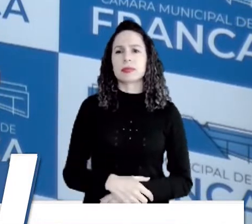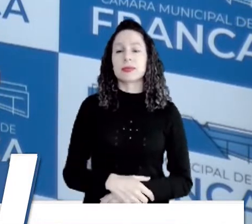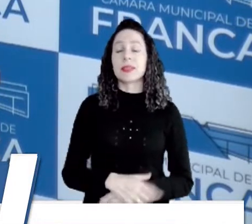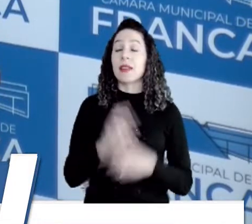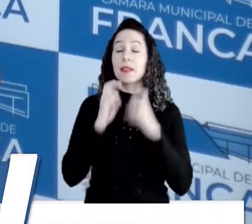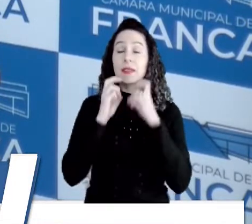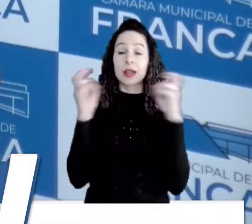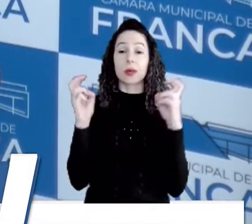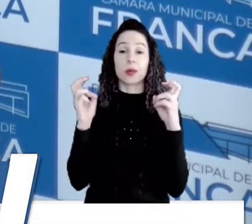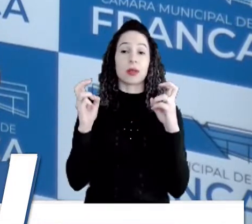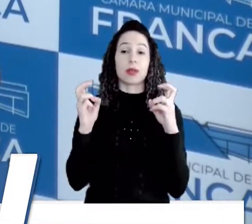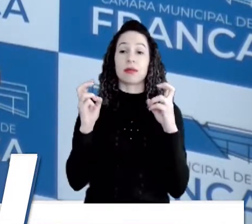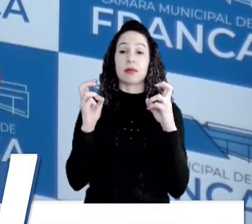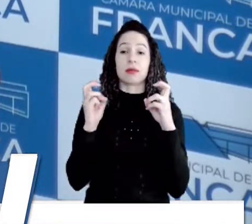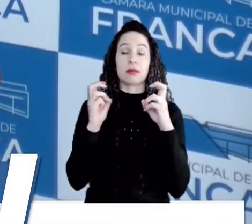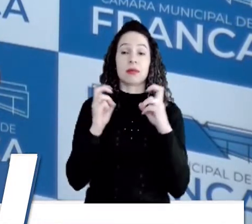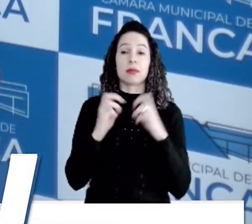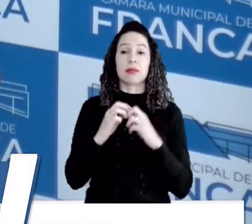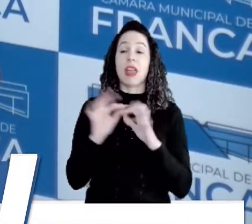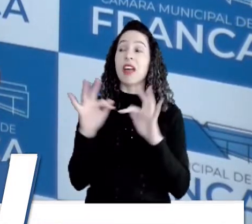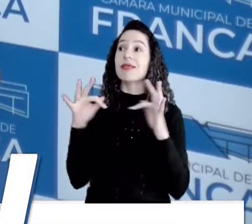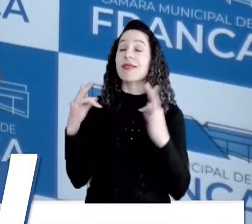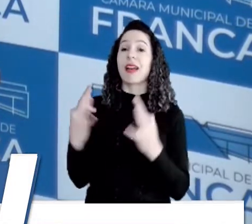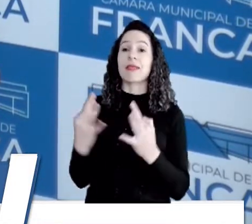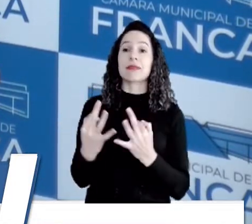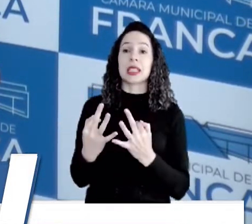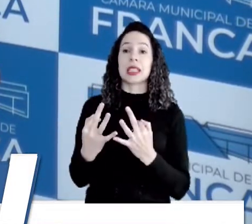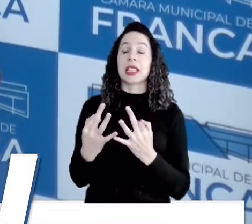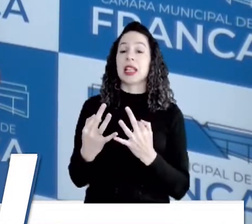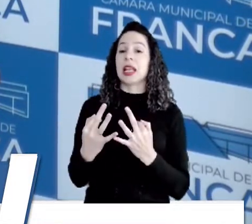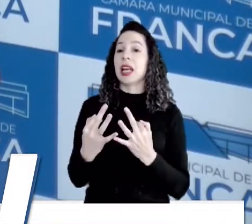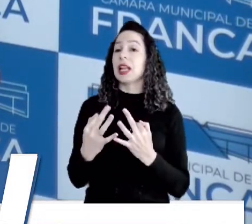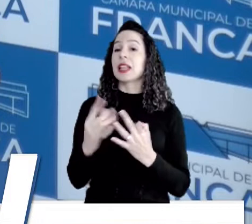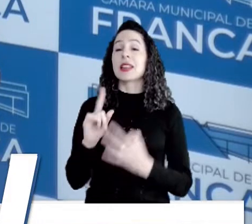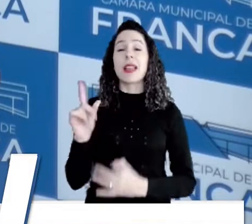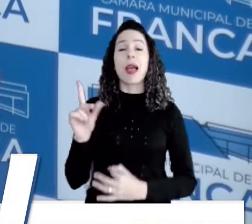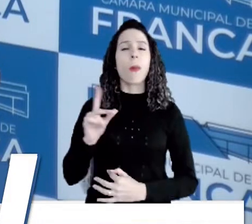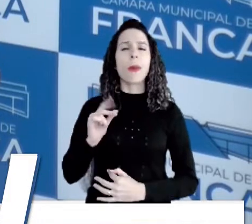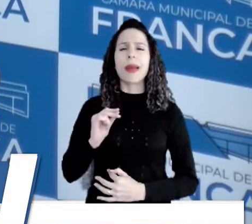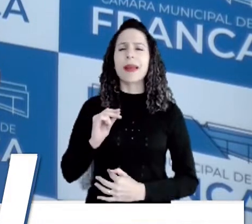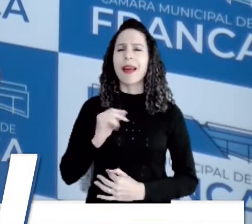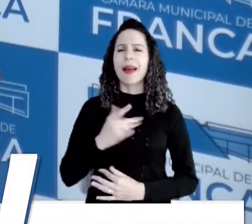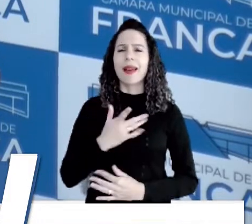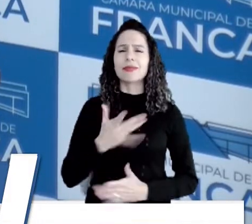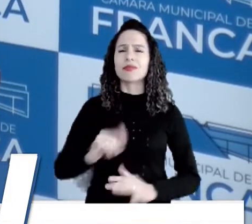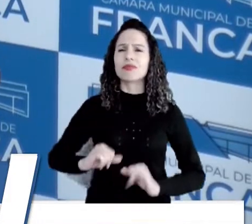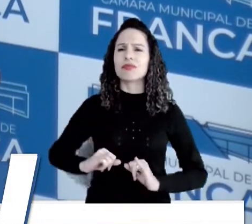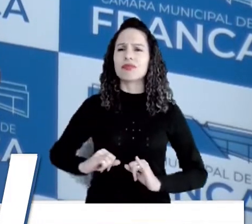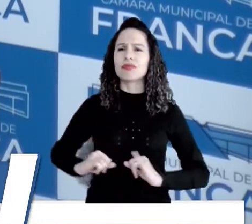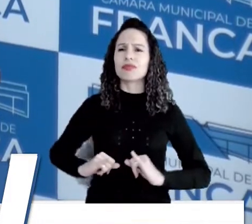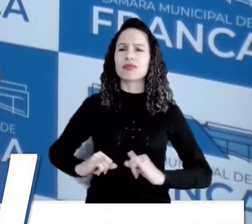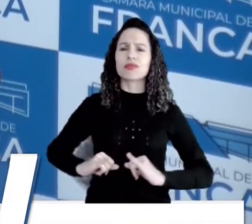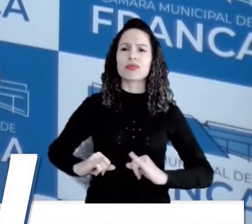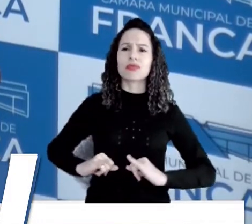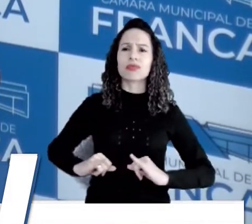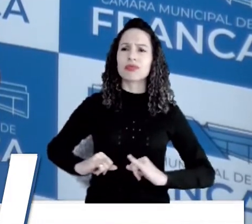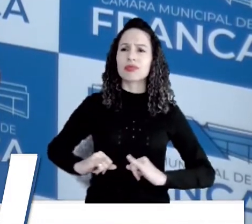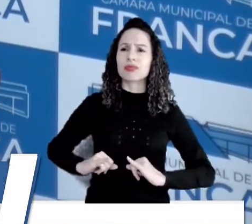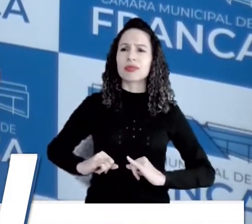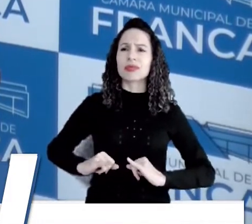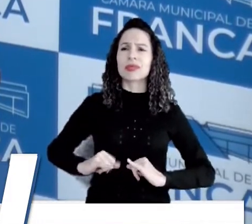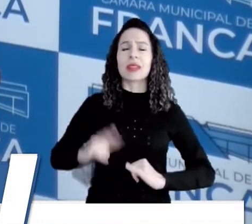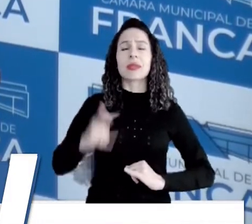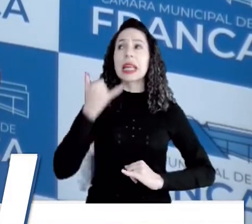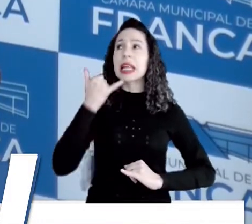vergonhoso. As famílias não merecem o sofrimento que elas passam. E aí você liga,